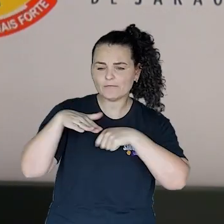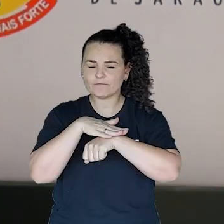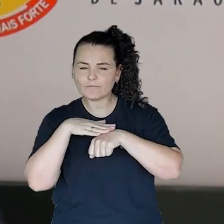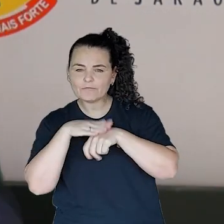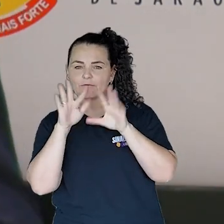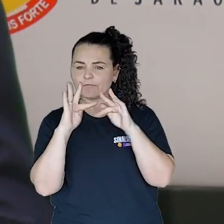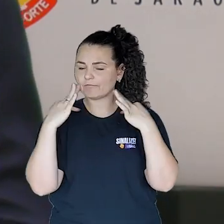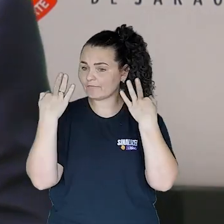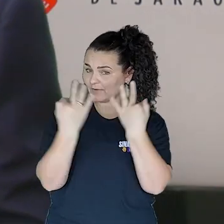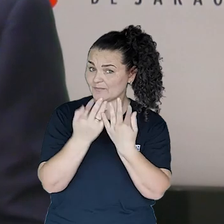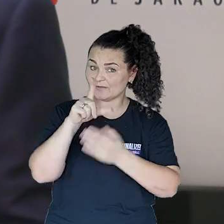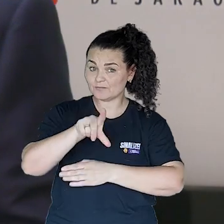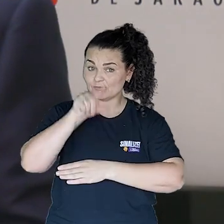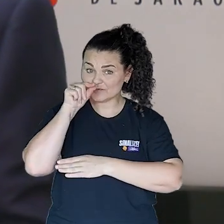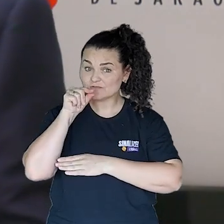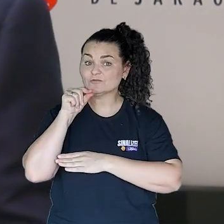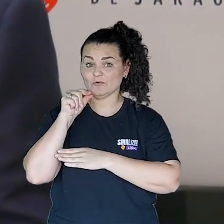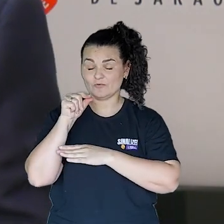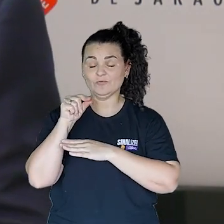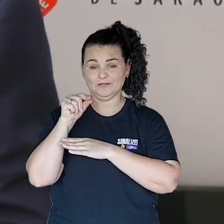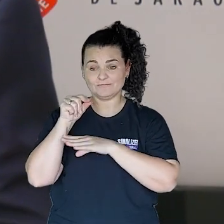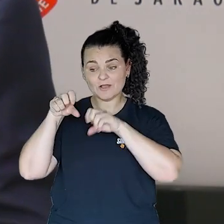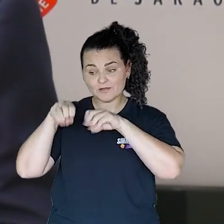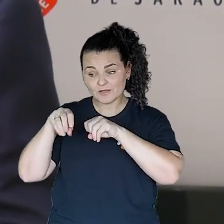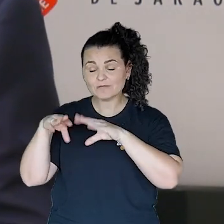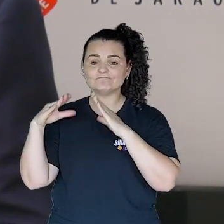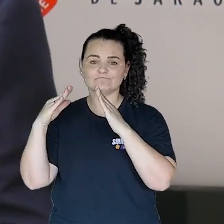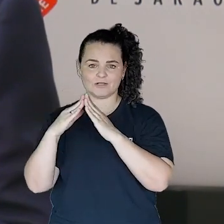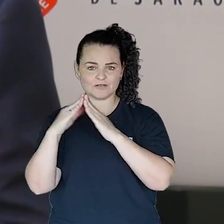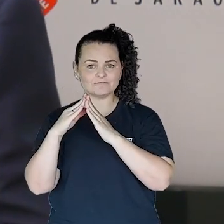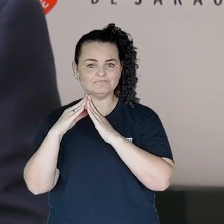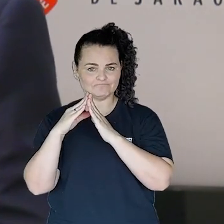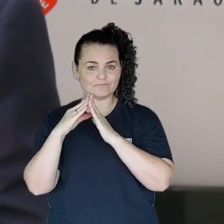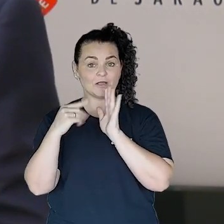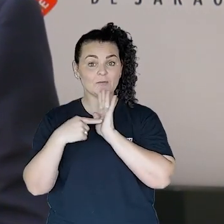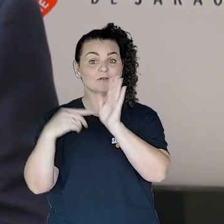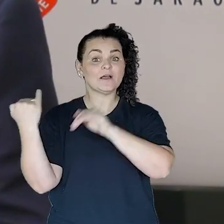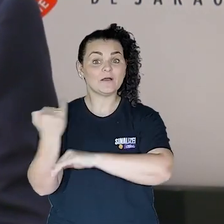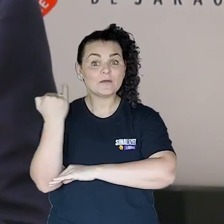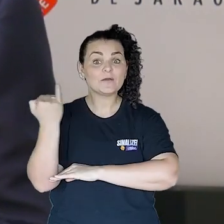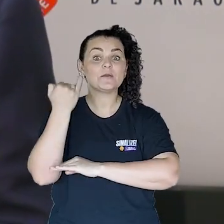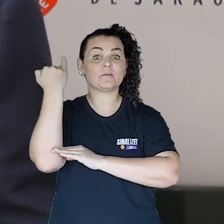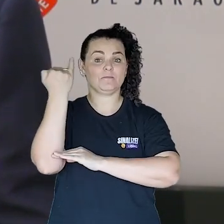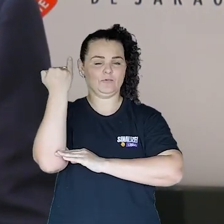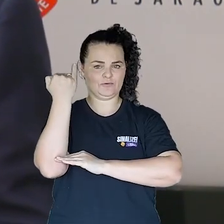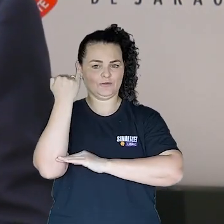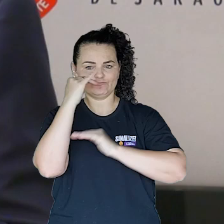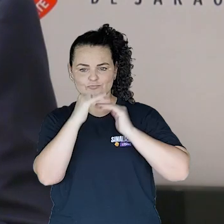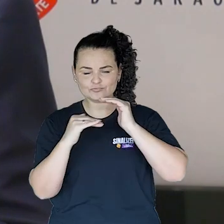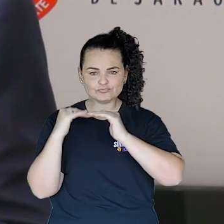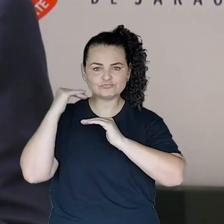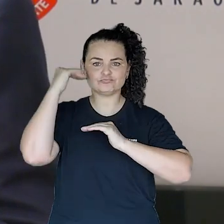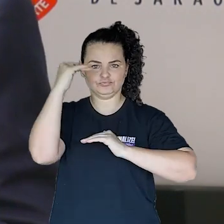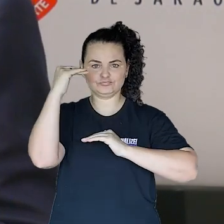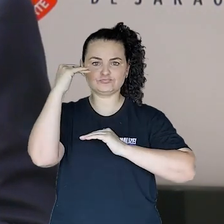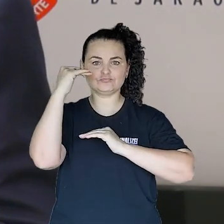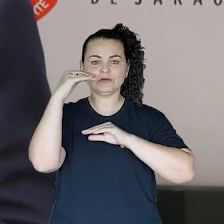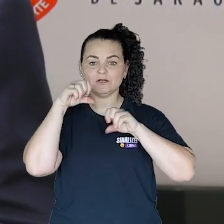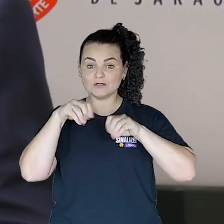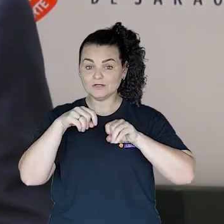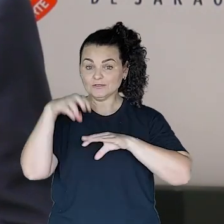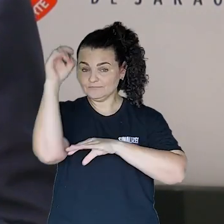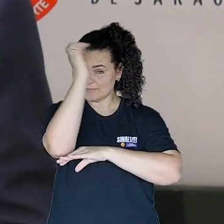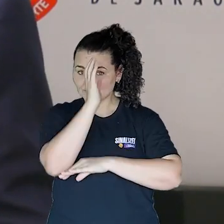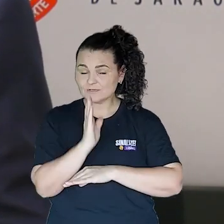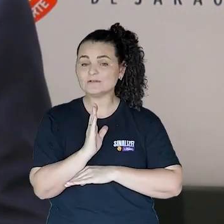famílias que optam pelo homeschooling ressaltando a importância desta modalidade para o avanço do sistema educacional